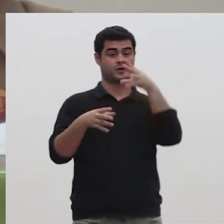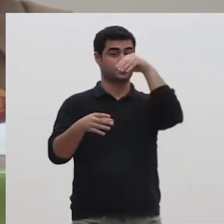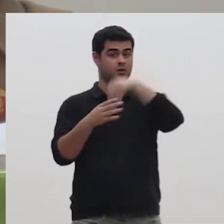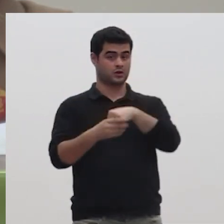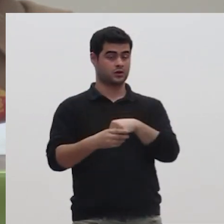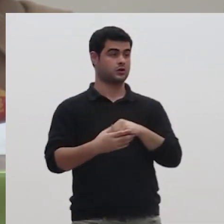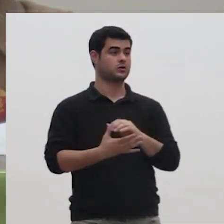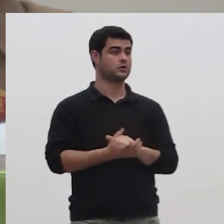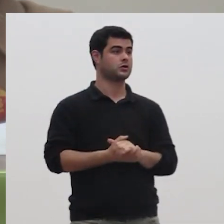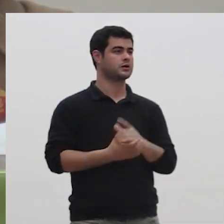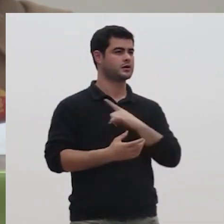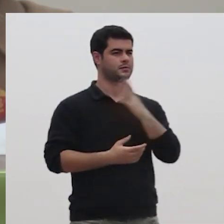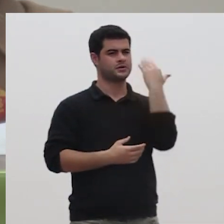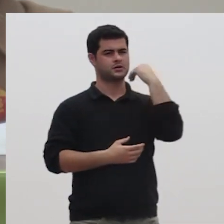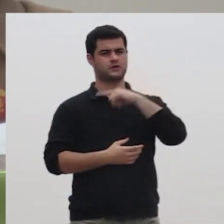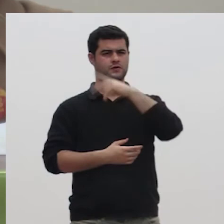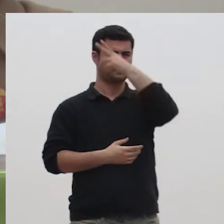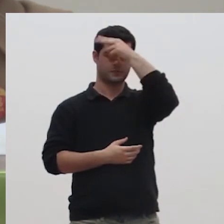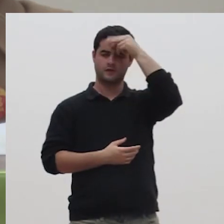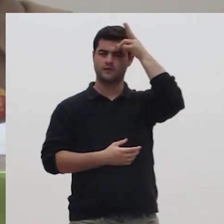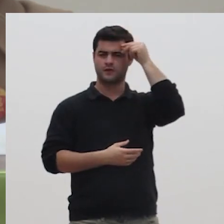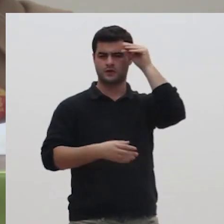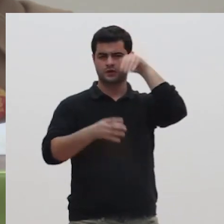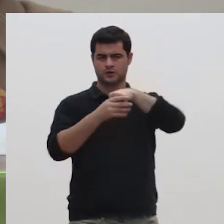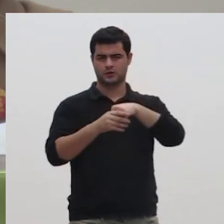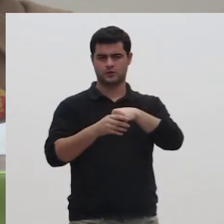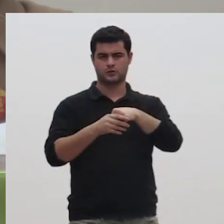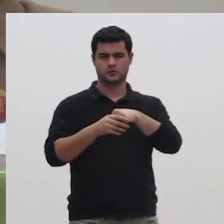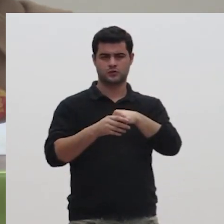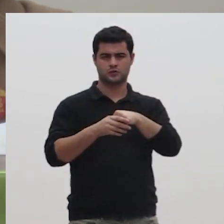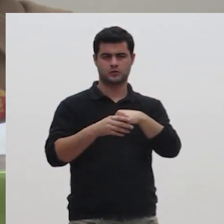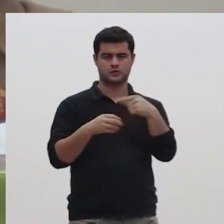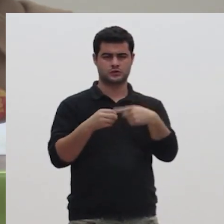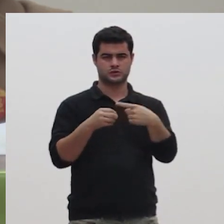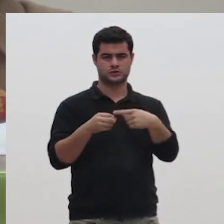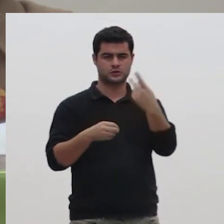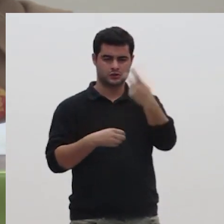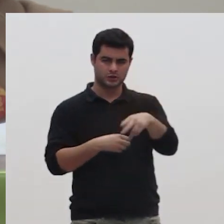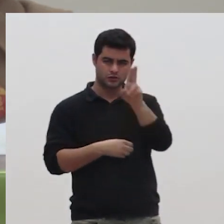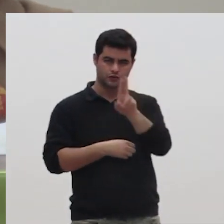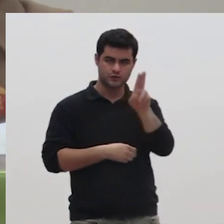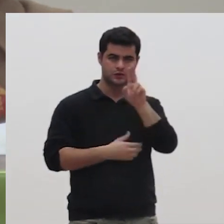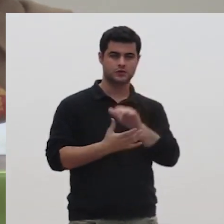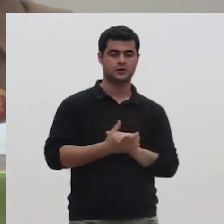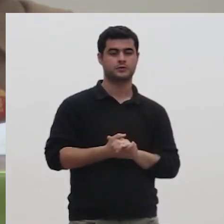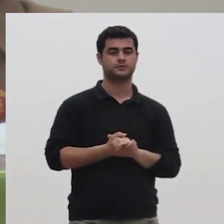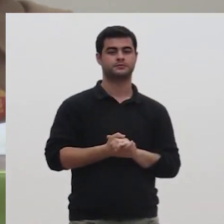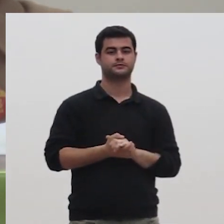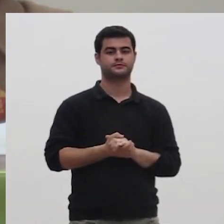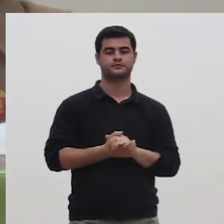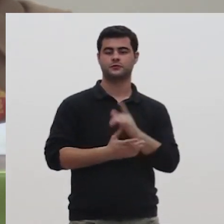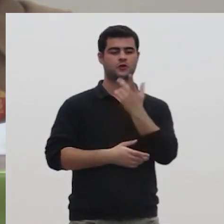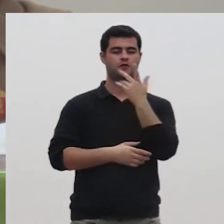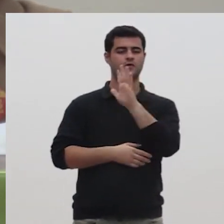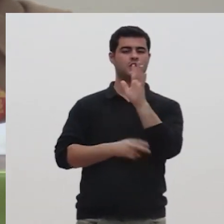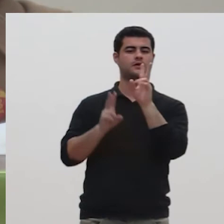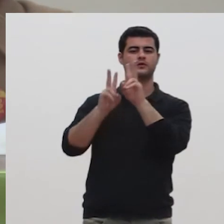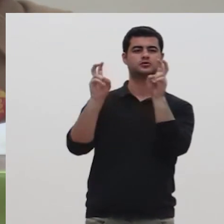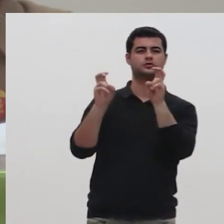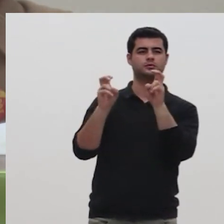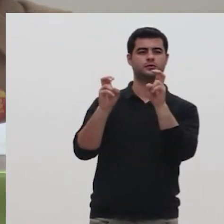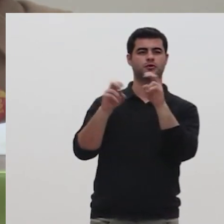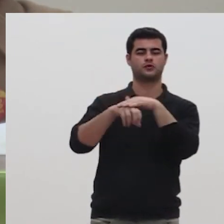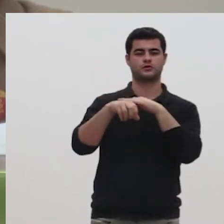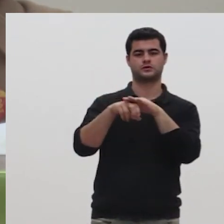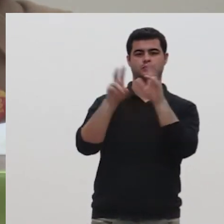na época que havia o prefeito da cidade universitária, né, que era o antigo nome da atual Suinfra, né, da antiga estrutura Suinfra, não falava com o próprio